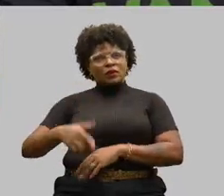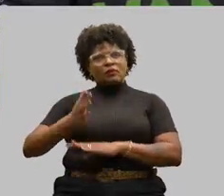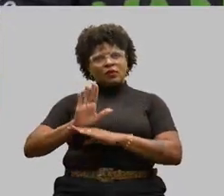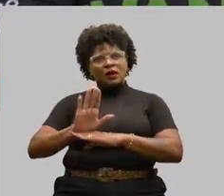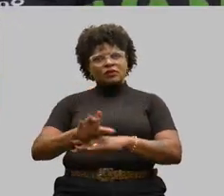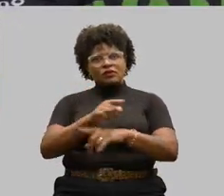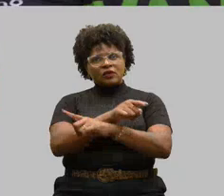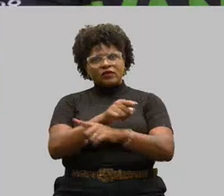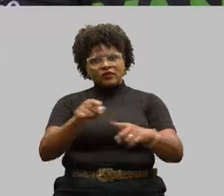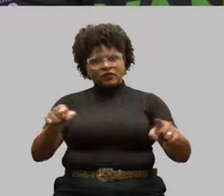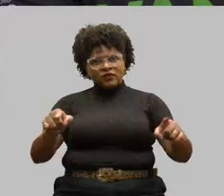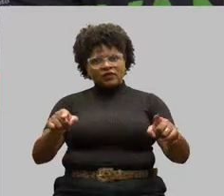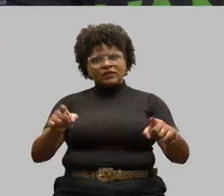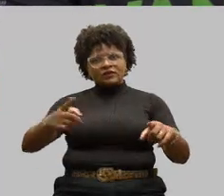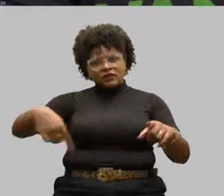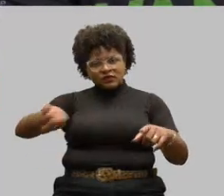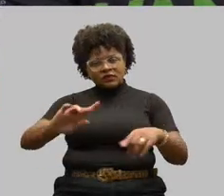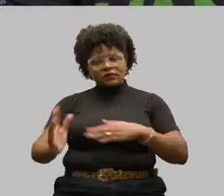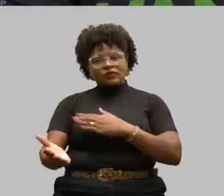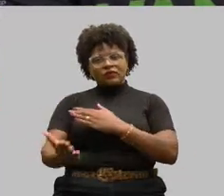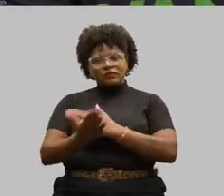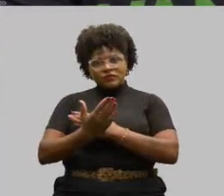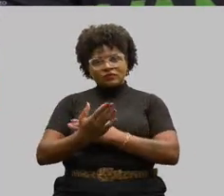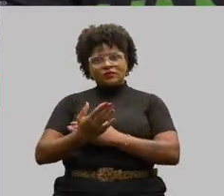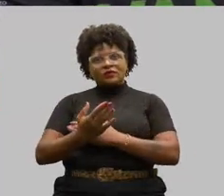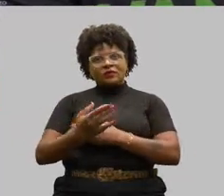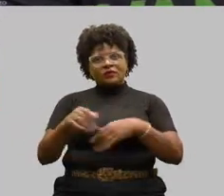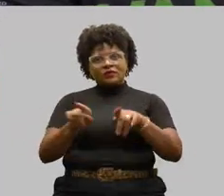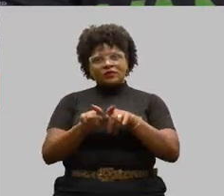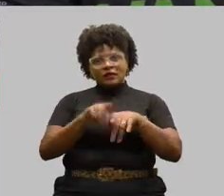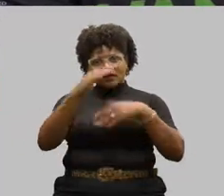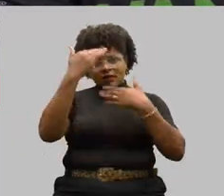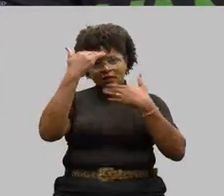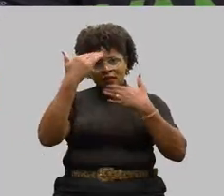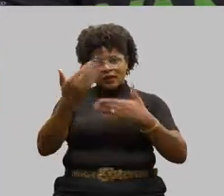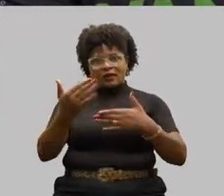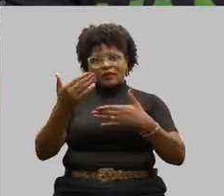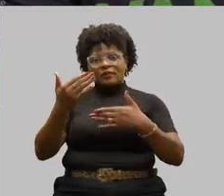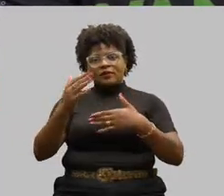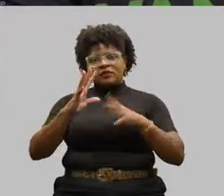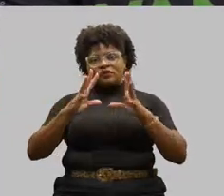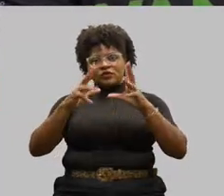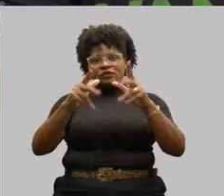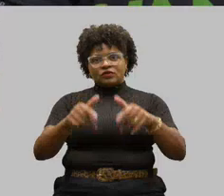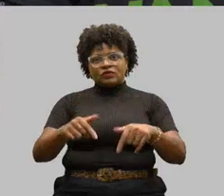e você também e agradeço vocês todos aqui